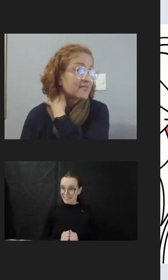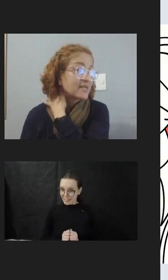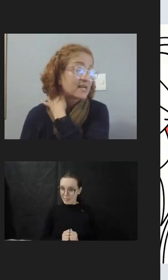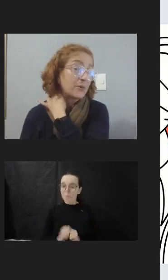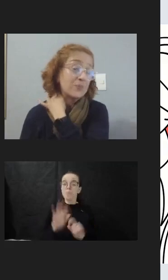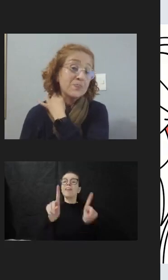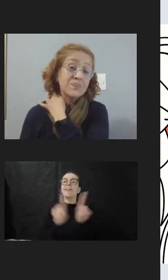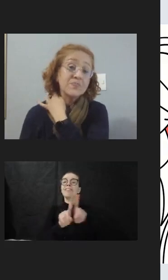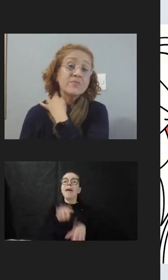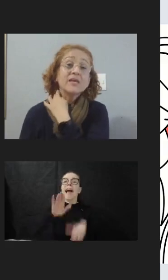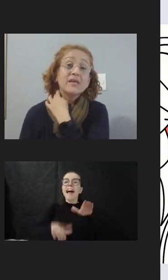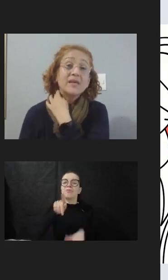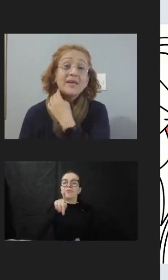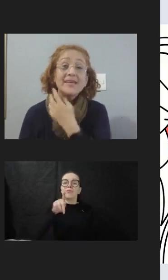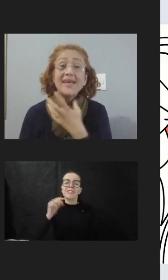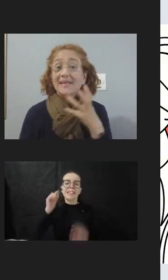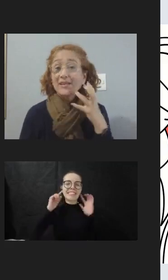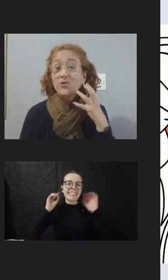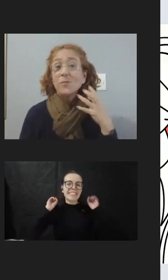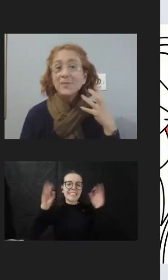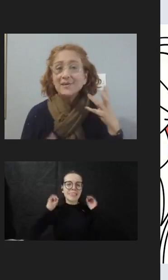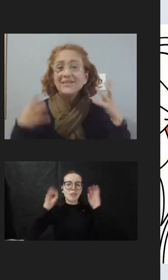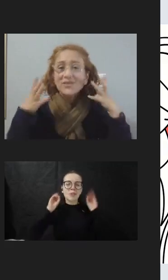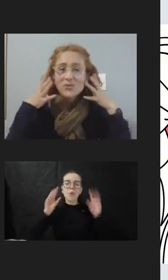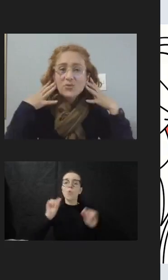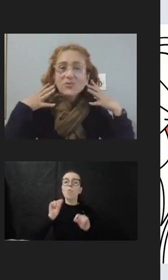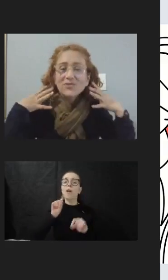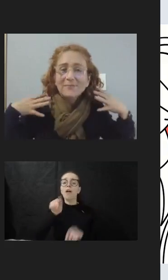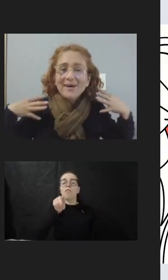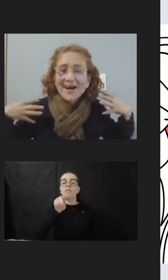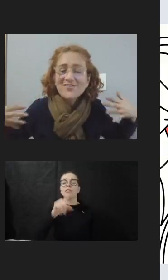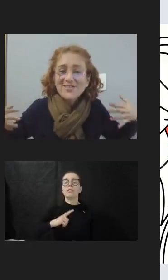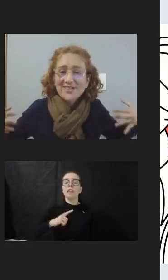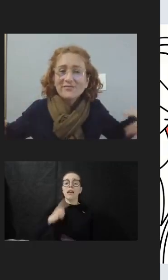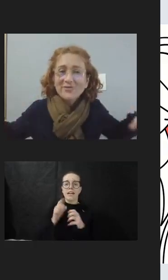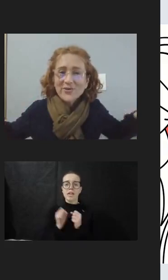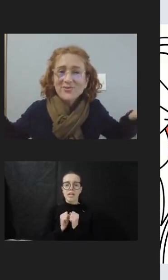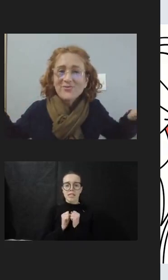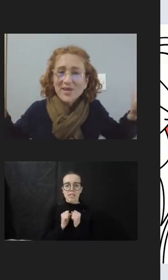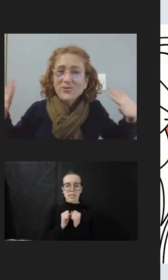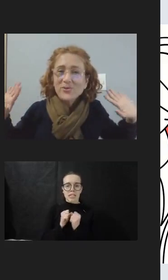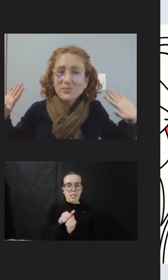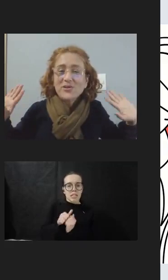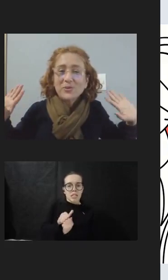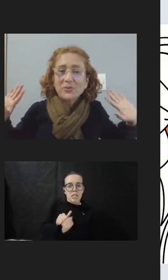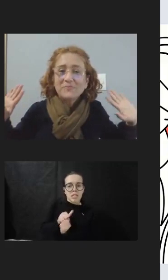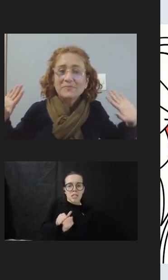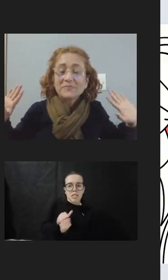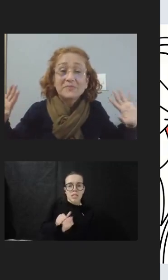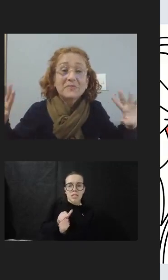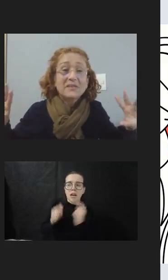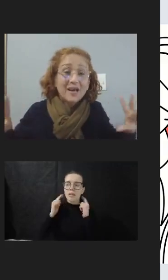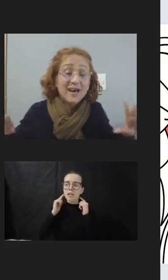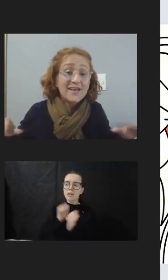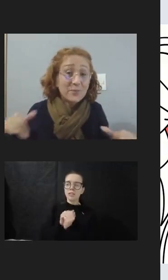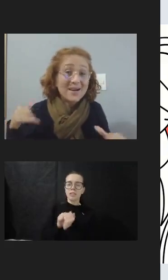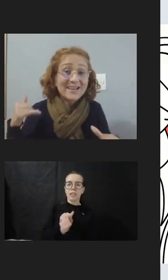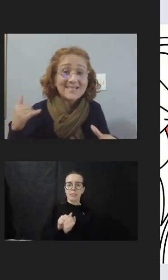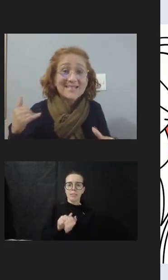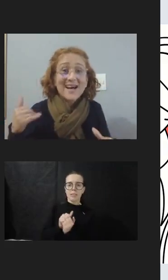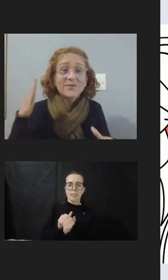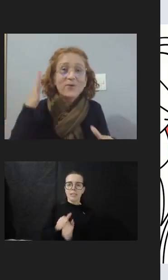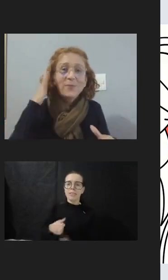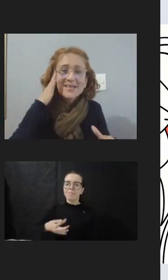da cervical. E é ela que comanda toda a parte nervosa do membro superior. Aí é